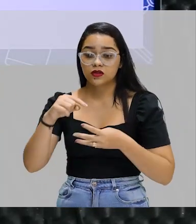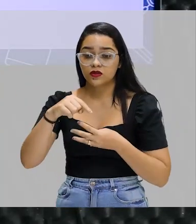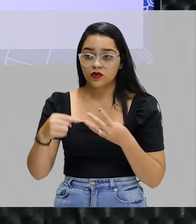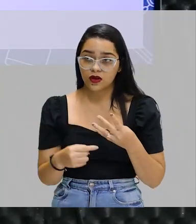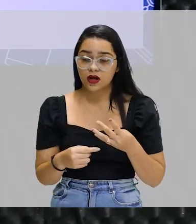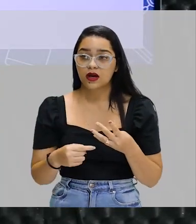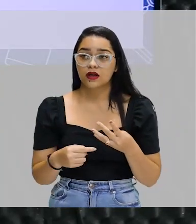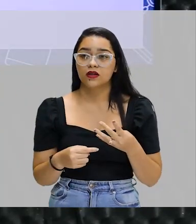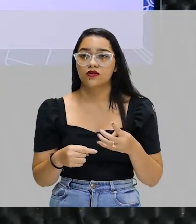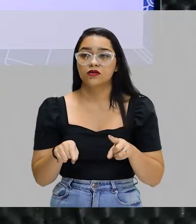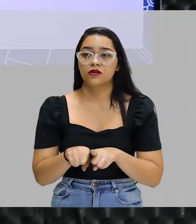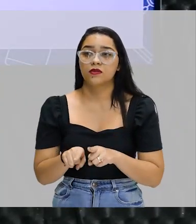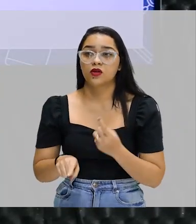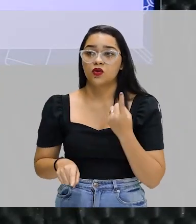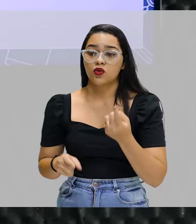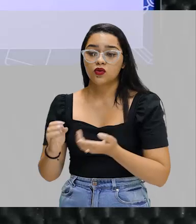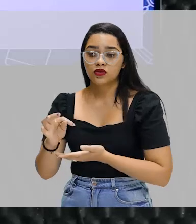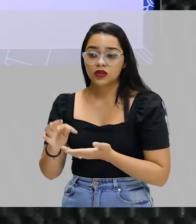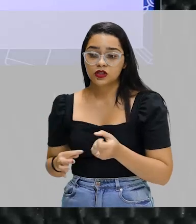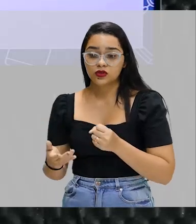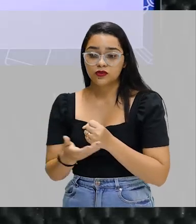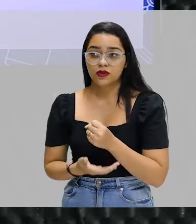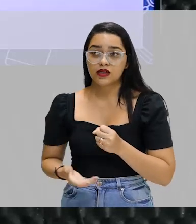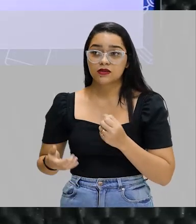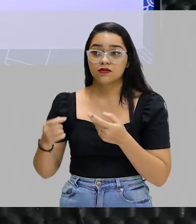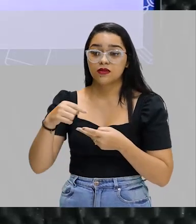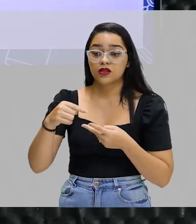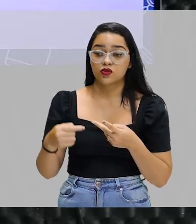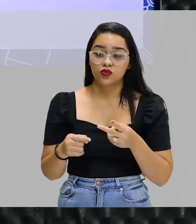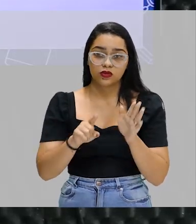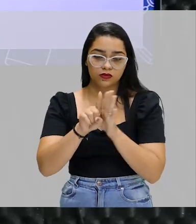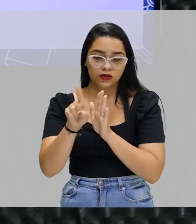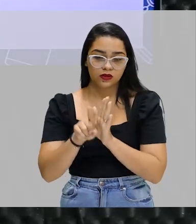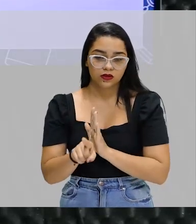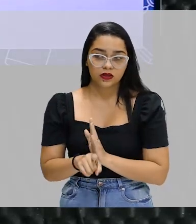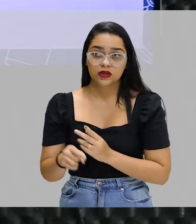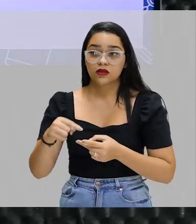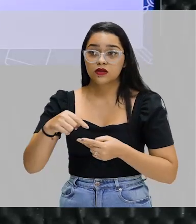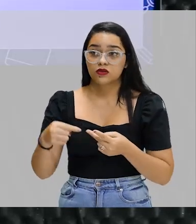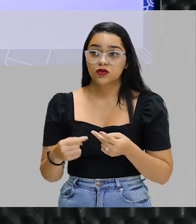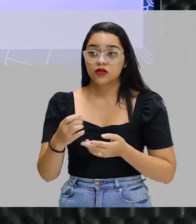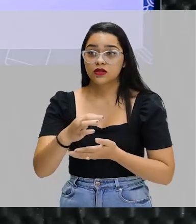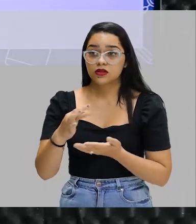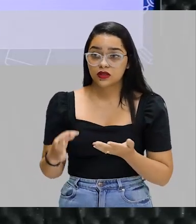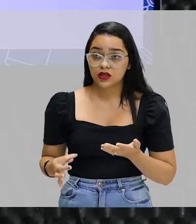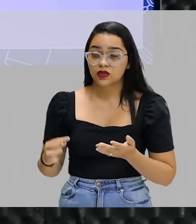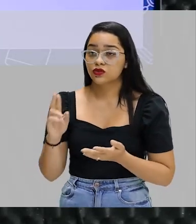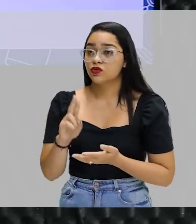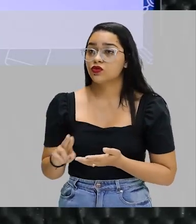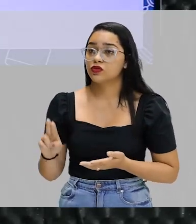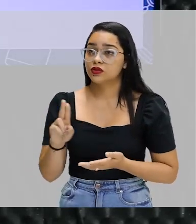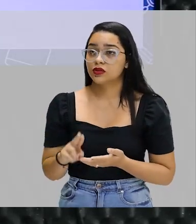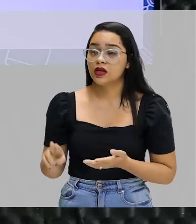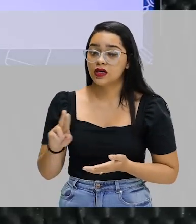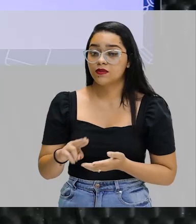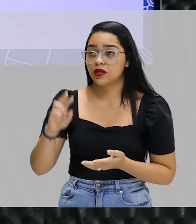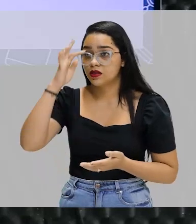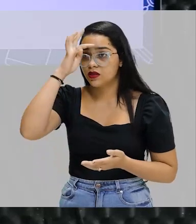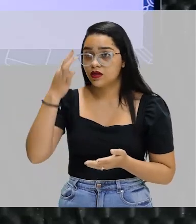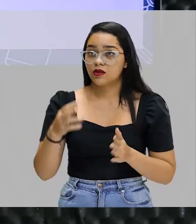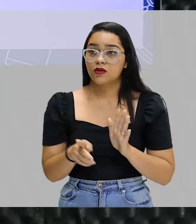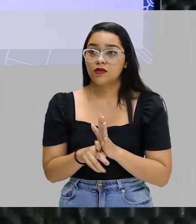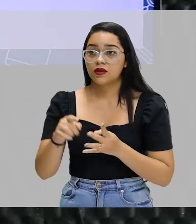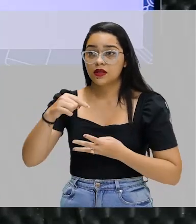4 questões, um texto base para 2 questões. Então, foram 2 textos utilizados para a resolução